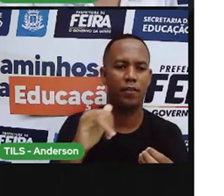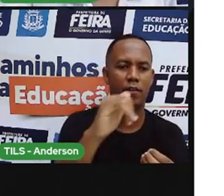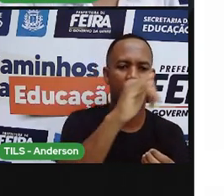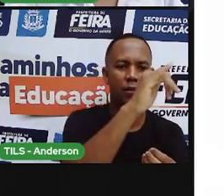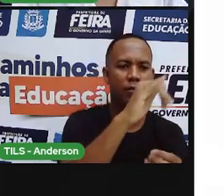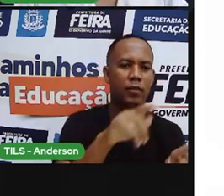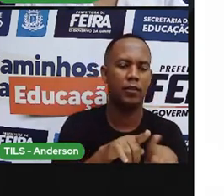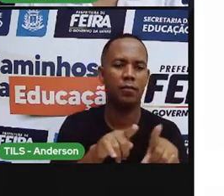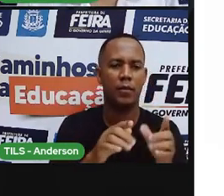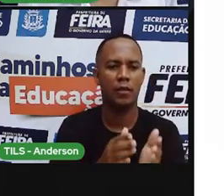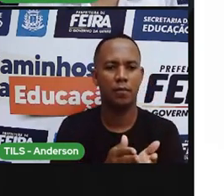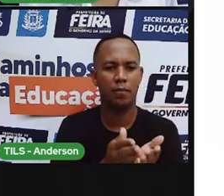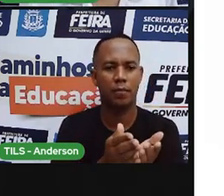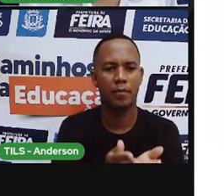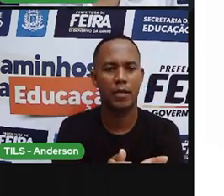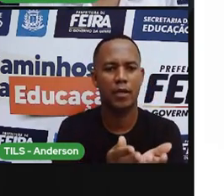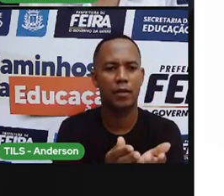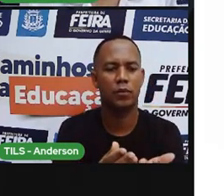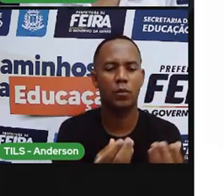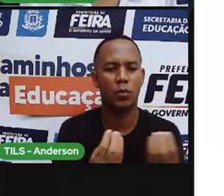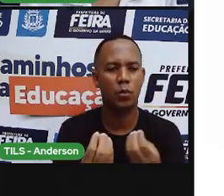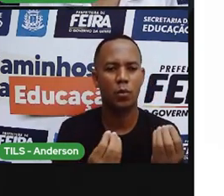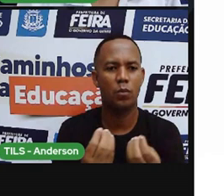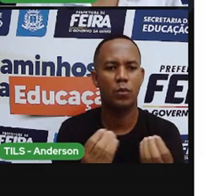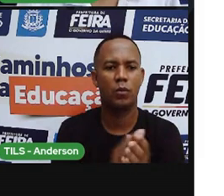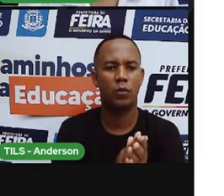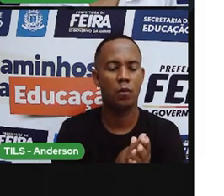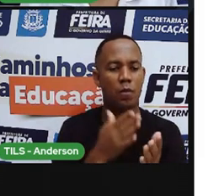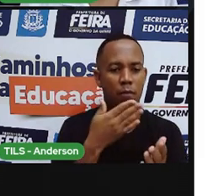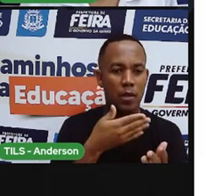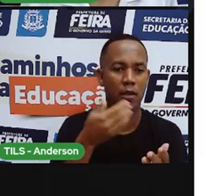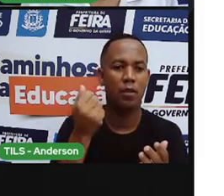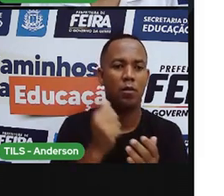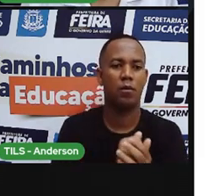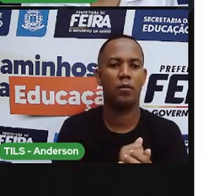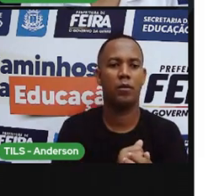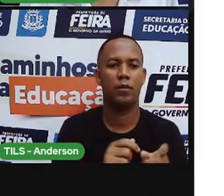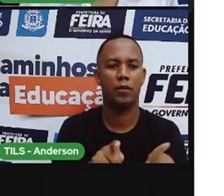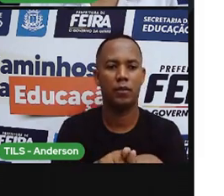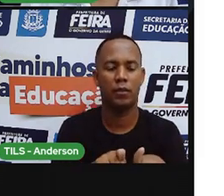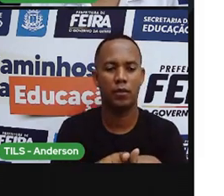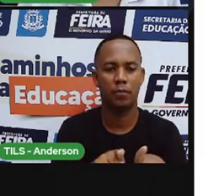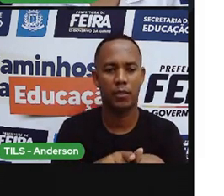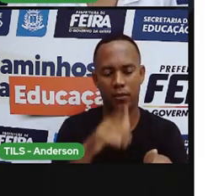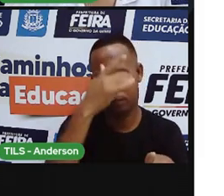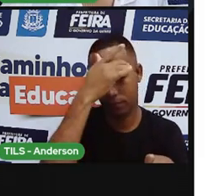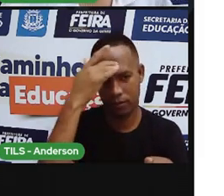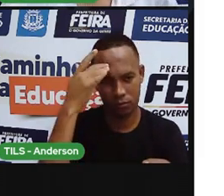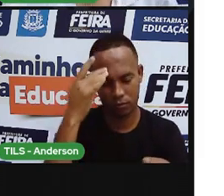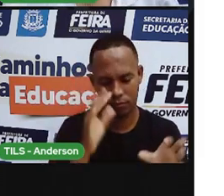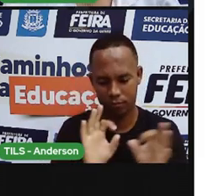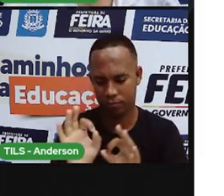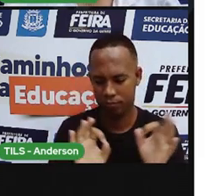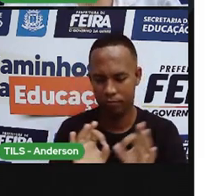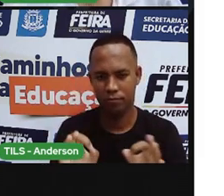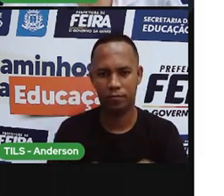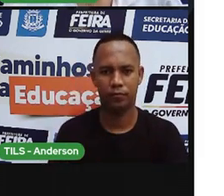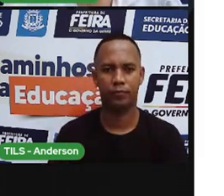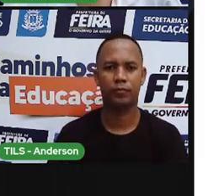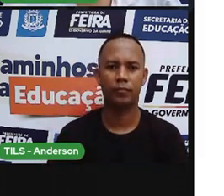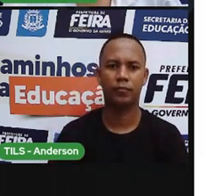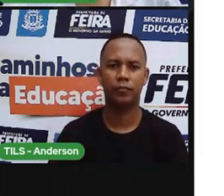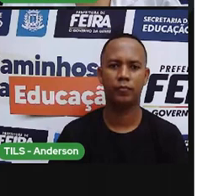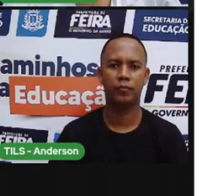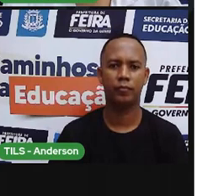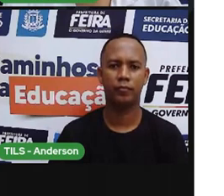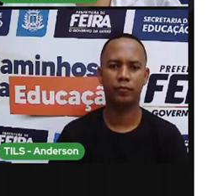de um navio, então, com melhor detalhamento desses mapas, melhor que o deslocamento das pessoas, tá? Para